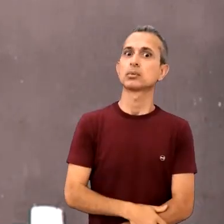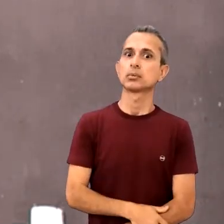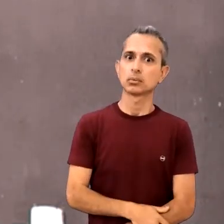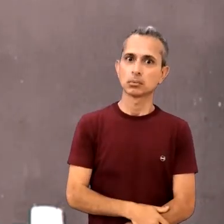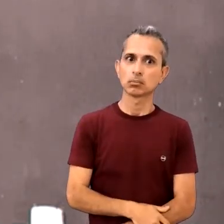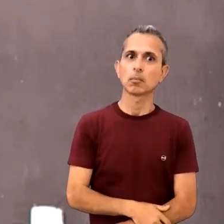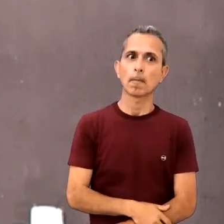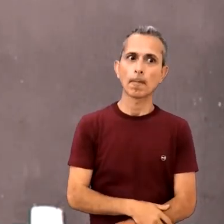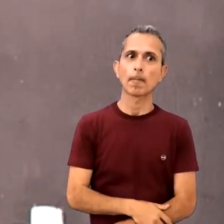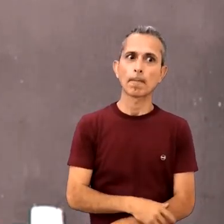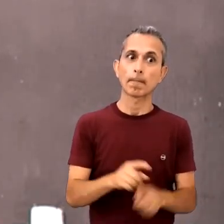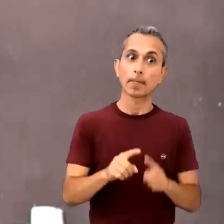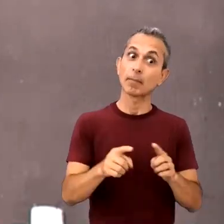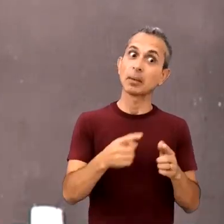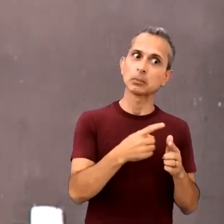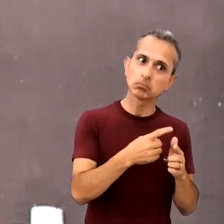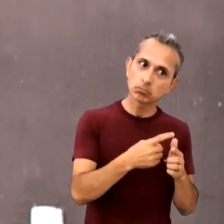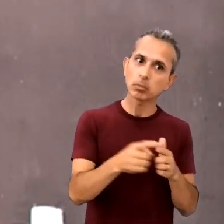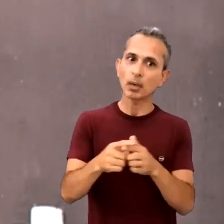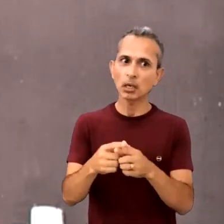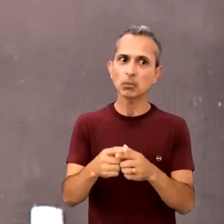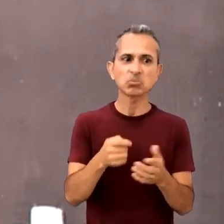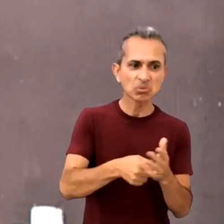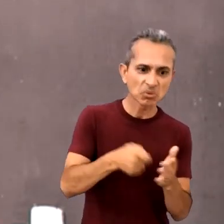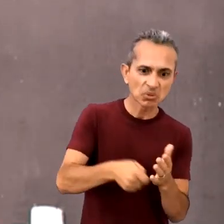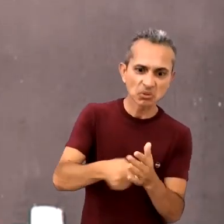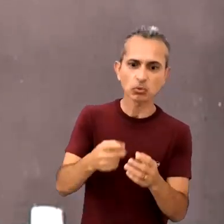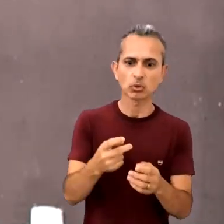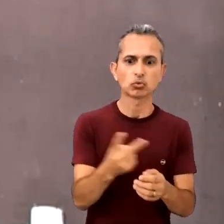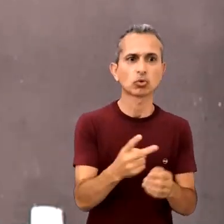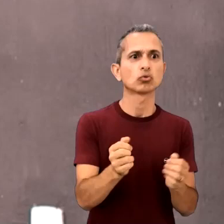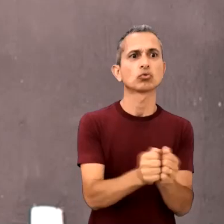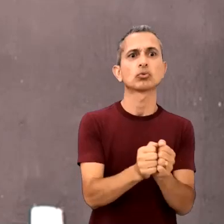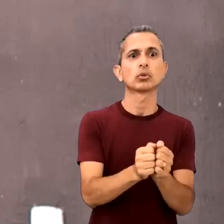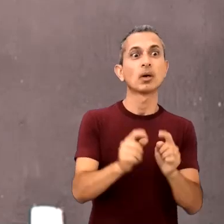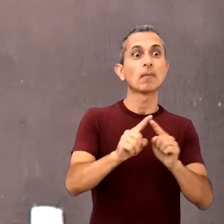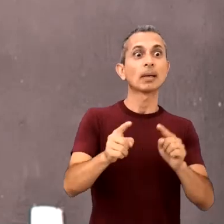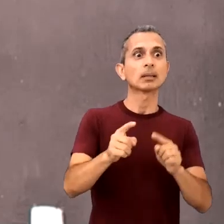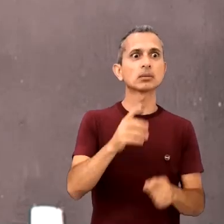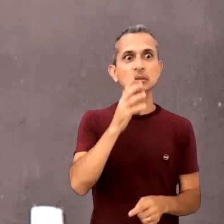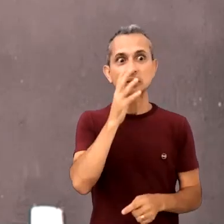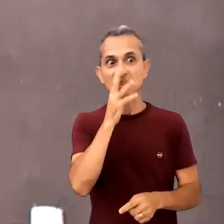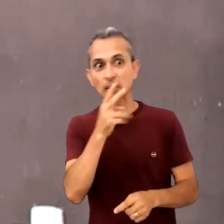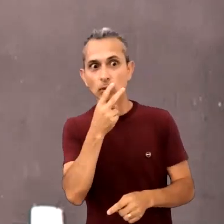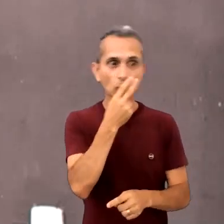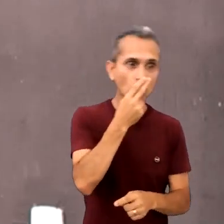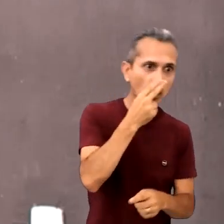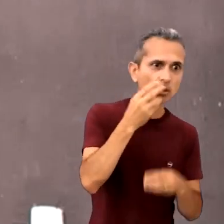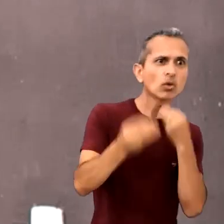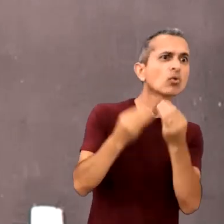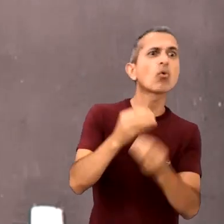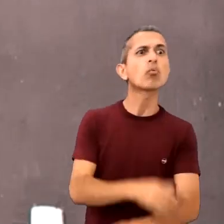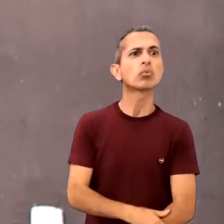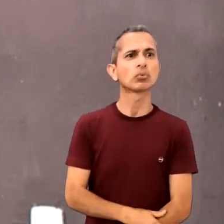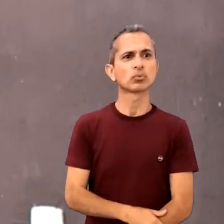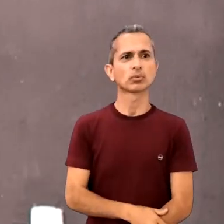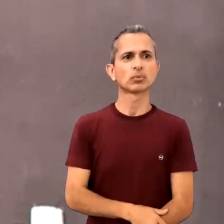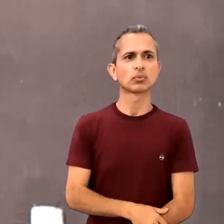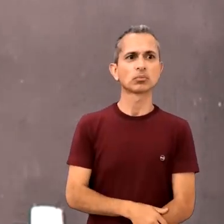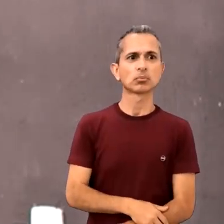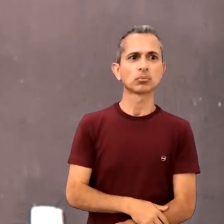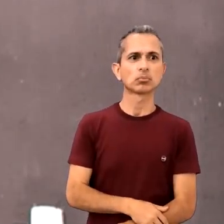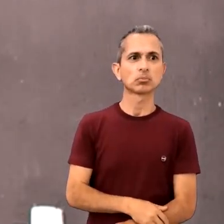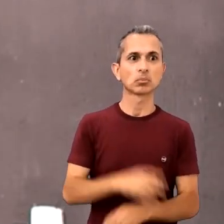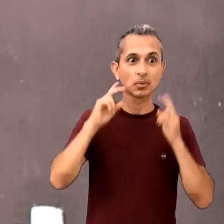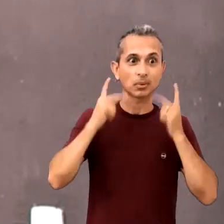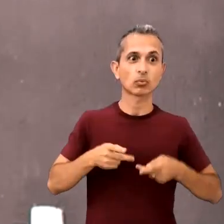mas os dois estão lutando junto, quando é um crente com descrente é difícil, é muito mais. Porque é uma questão de natureza espiritual.